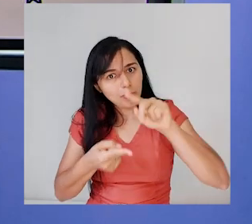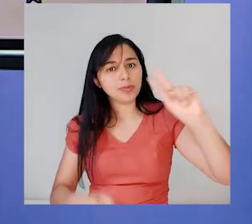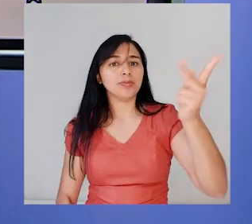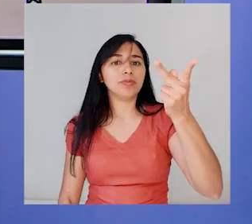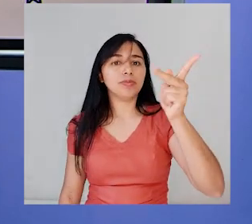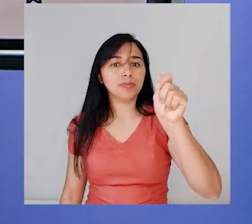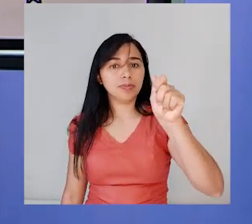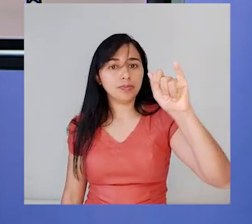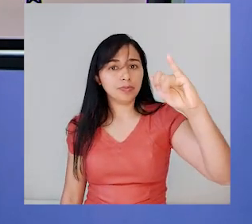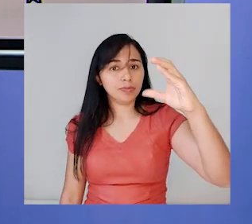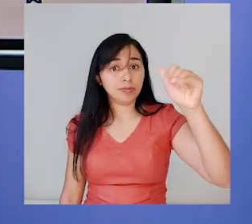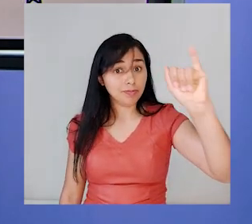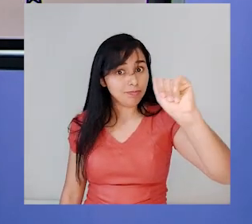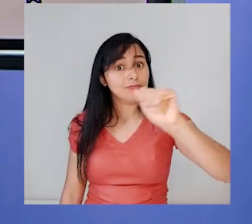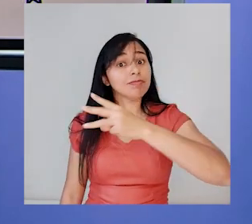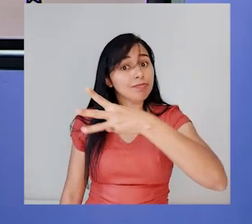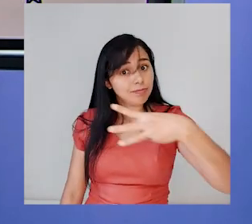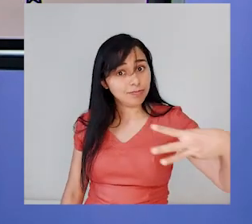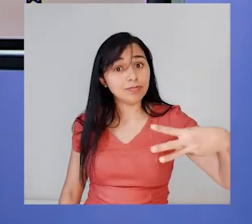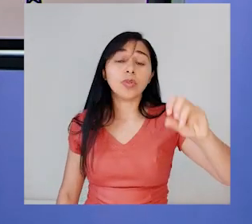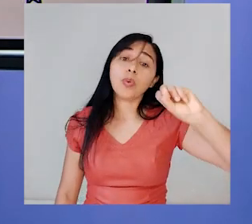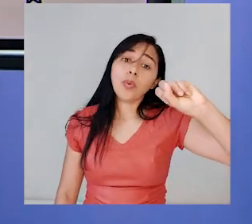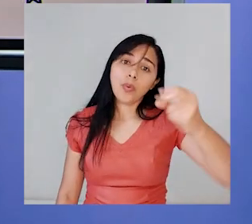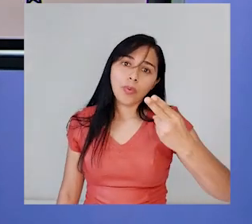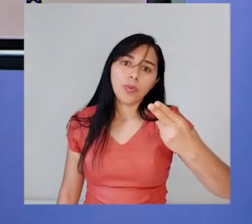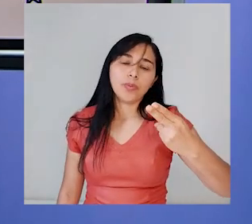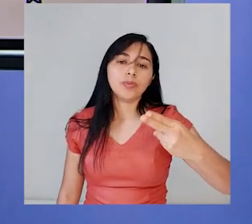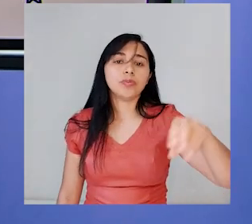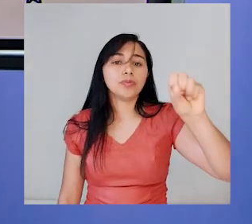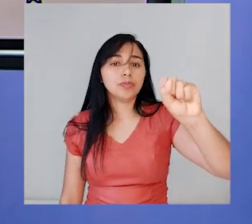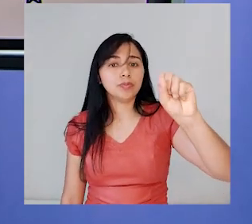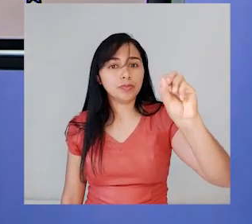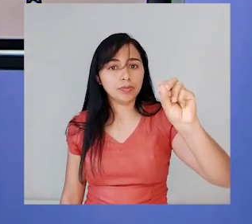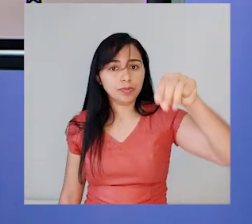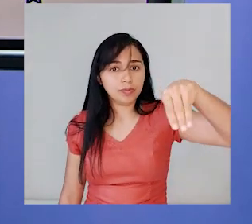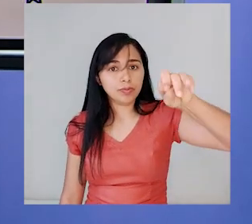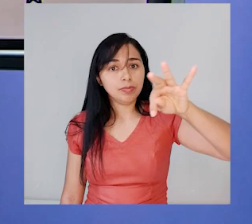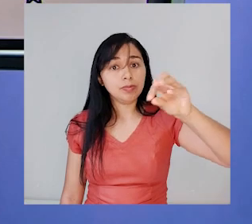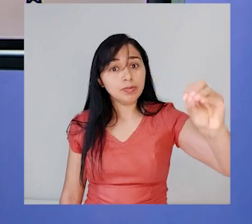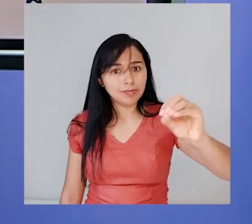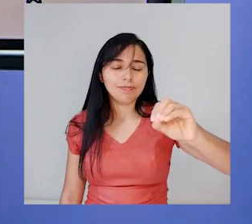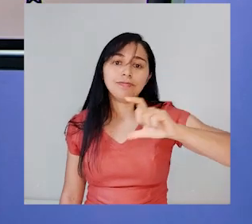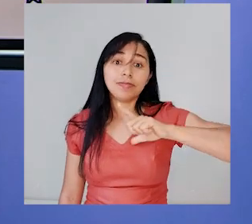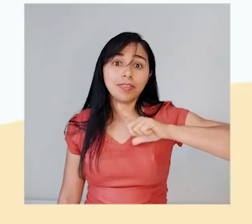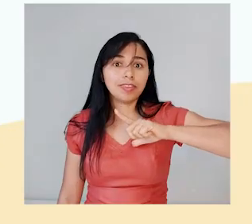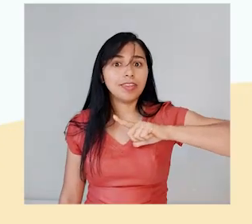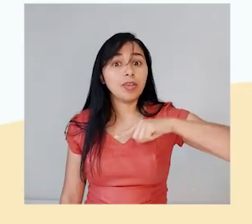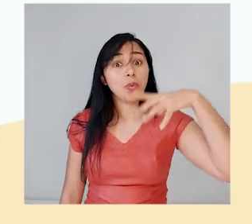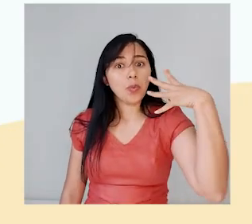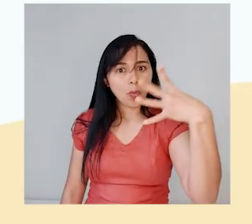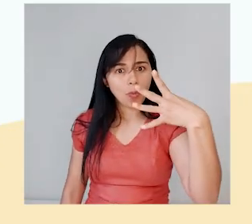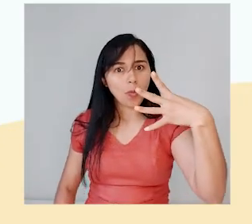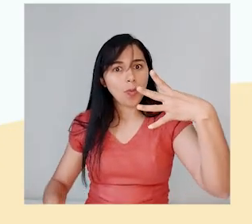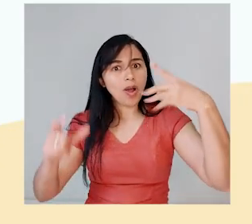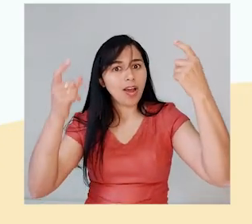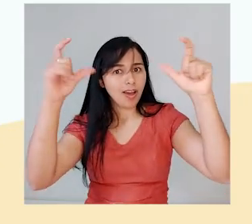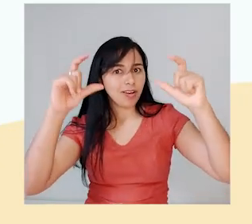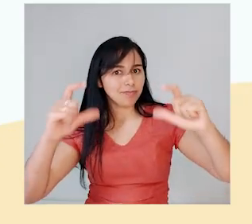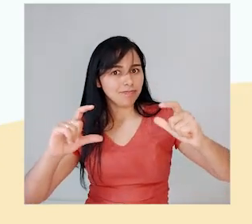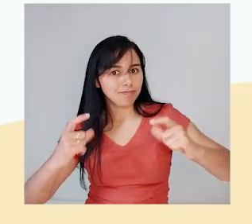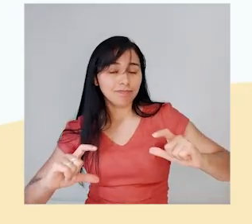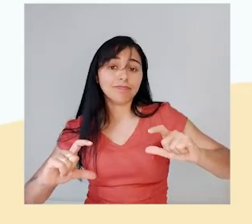versos, ou um soneto, que é um poema de 4 estrofes, tendo aí 14 versos. Os